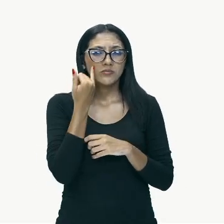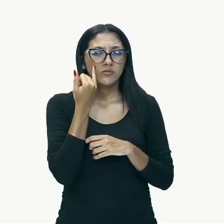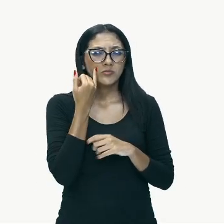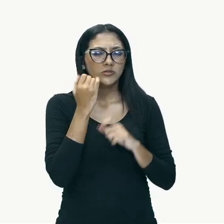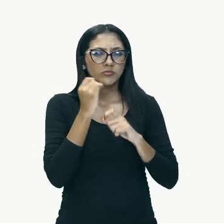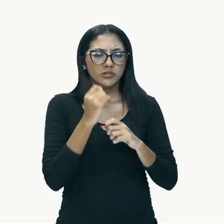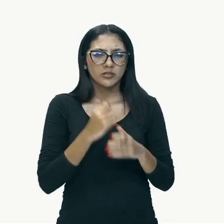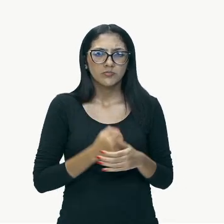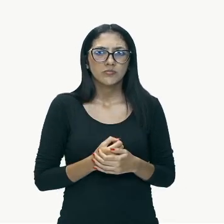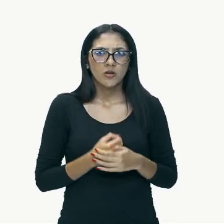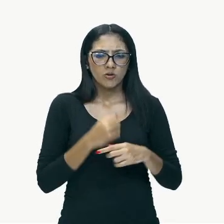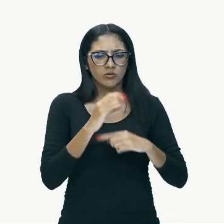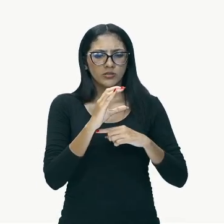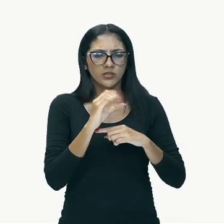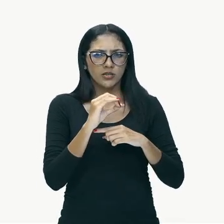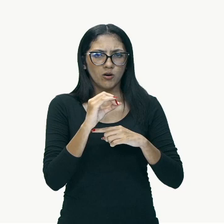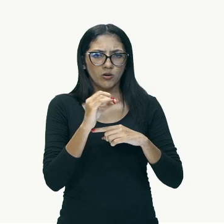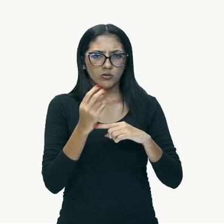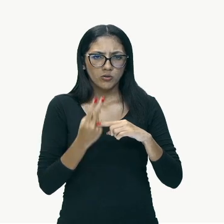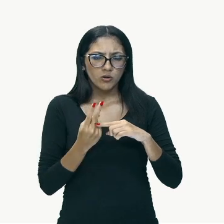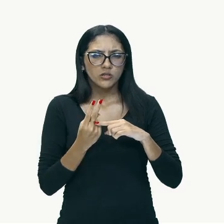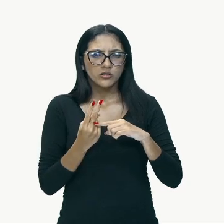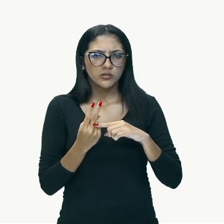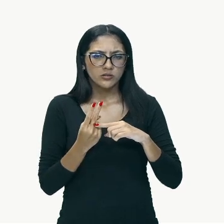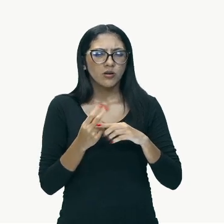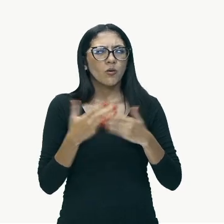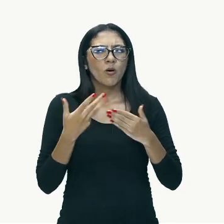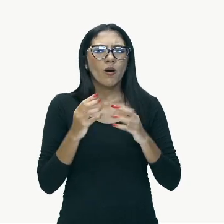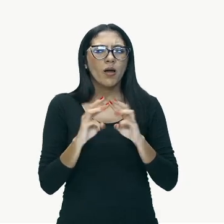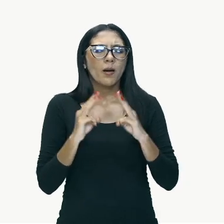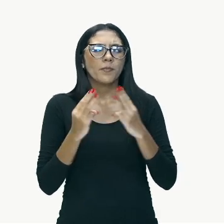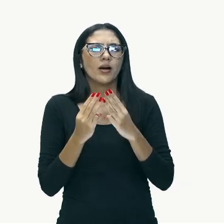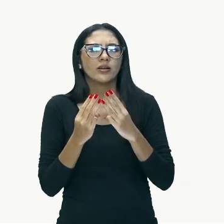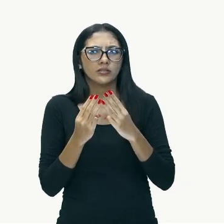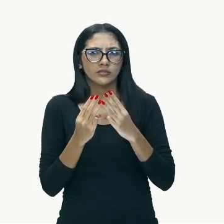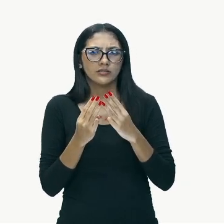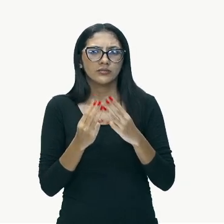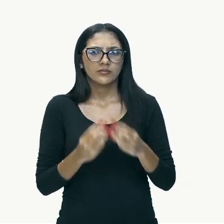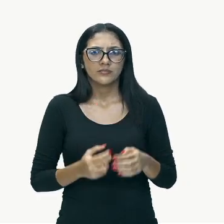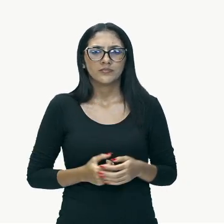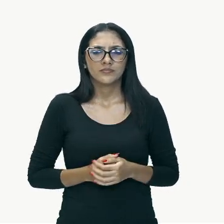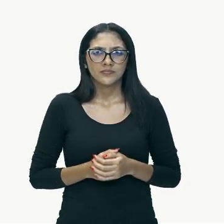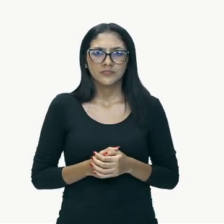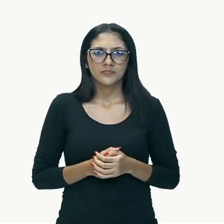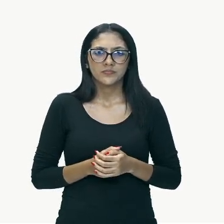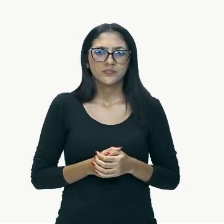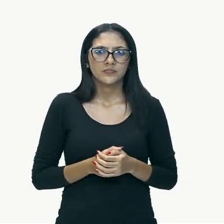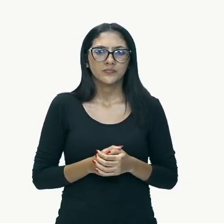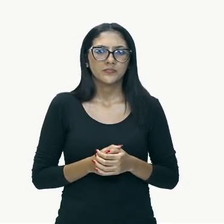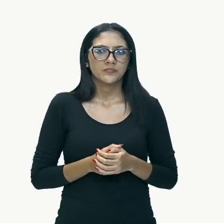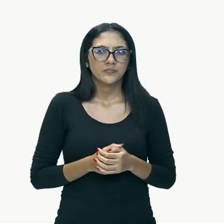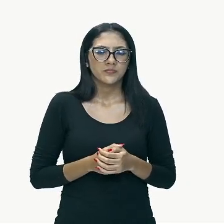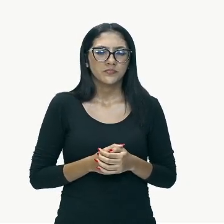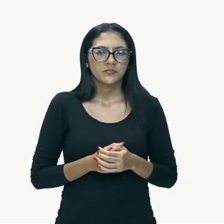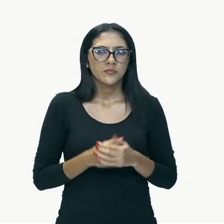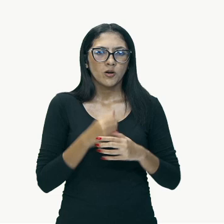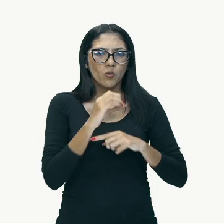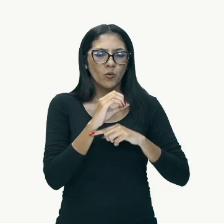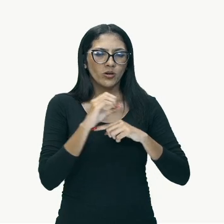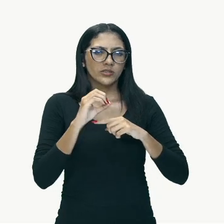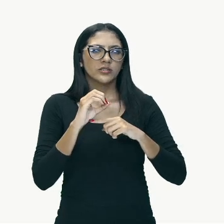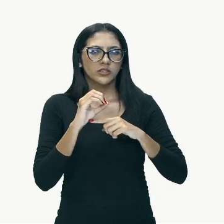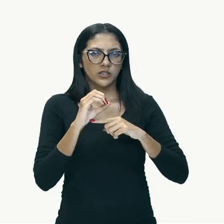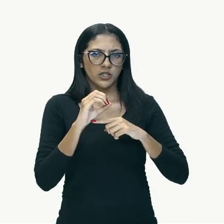CO2. Qual é a massa do CO2? Então, nós teremos o oxigênio e